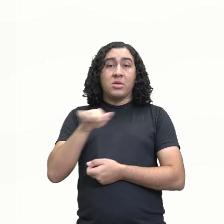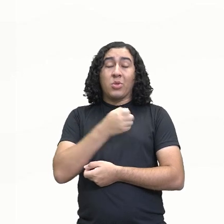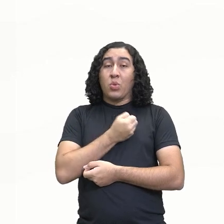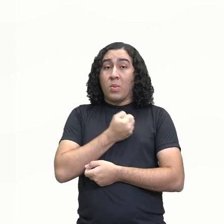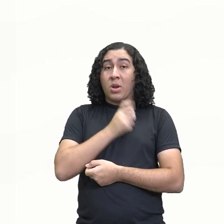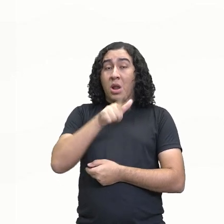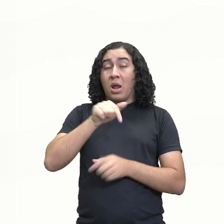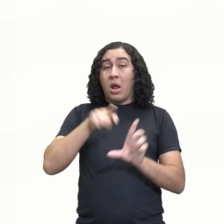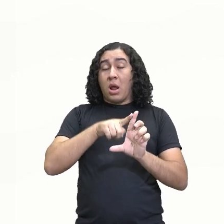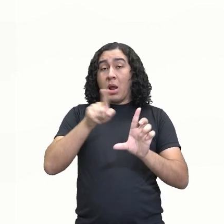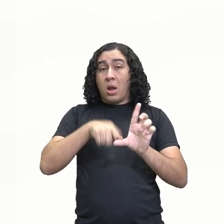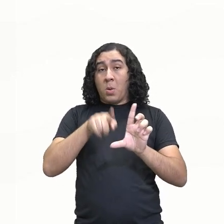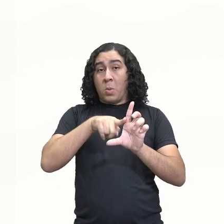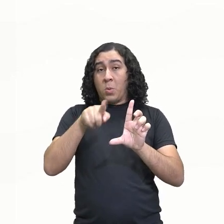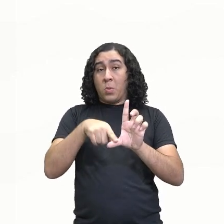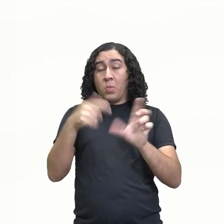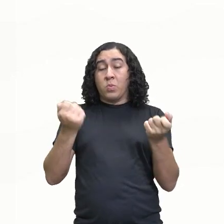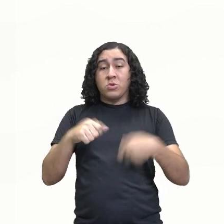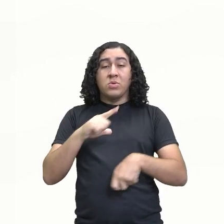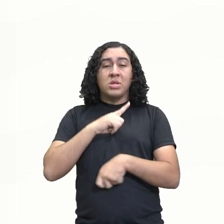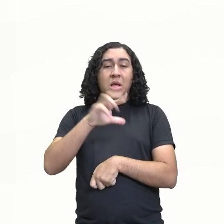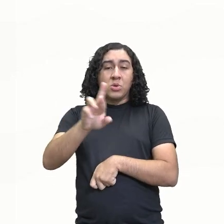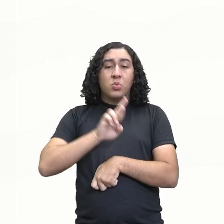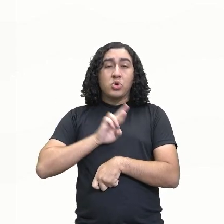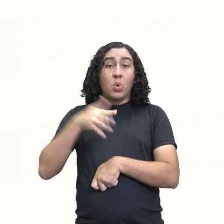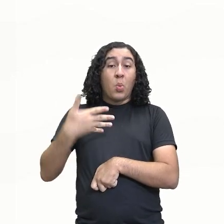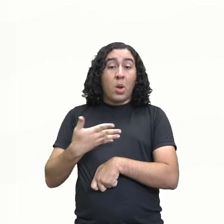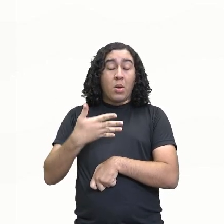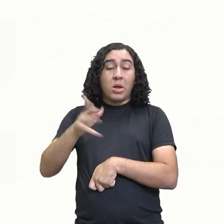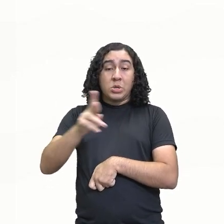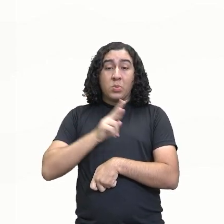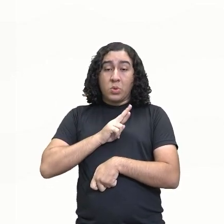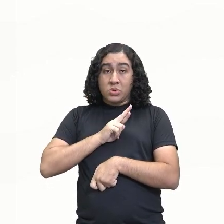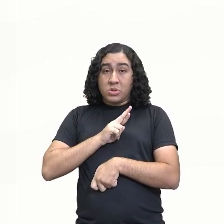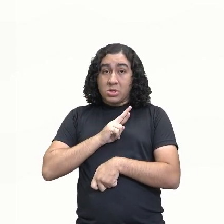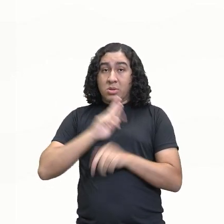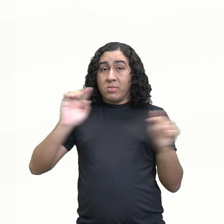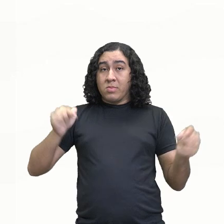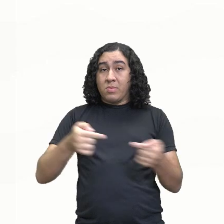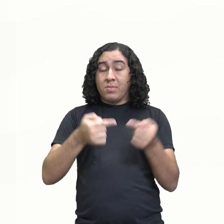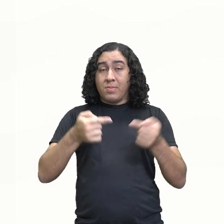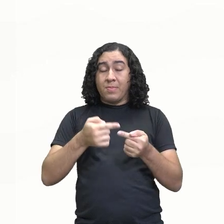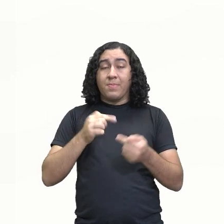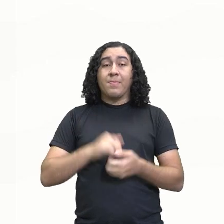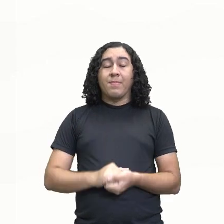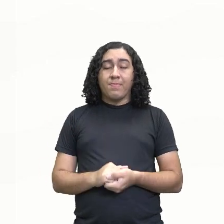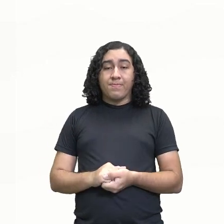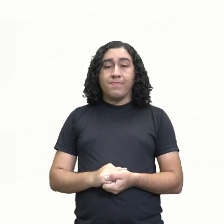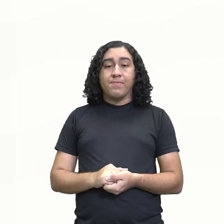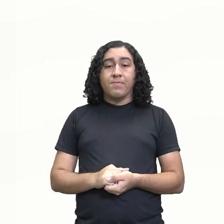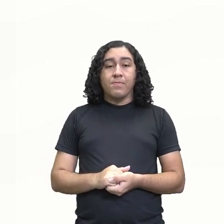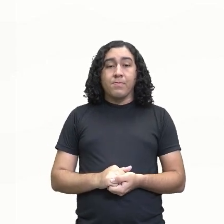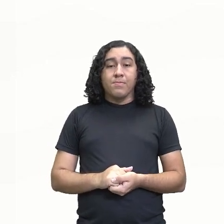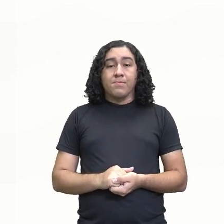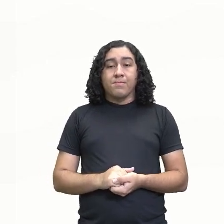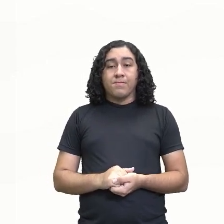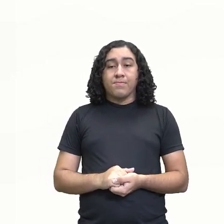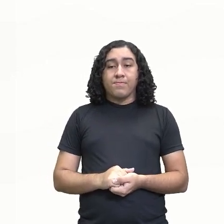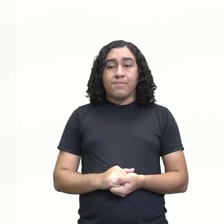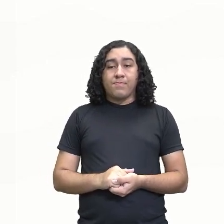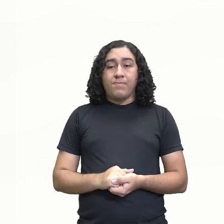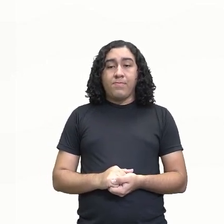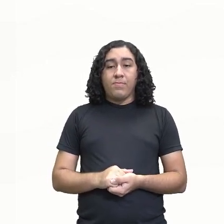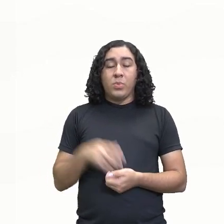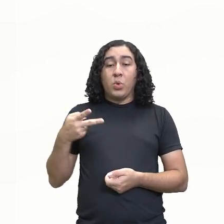são ângulos, para obter quem? Para obter ali uma resposta. Então, avançando um